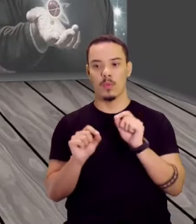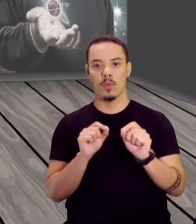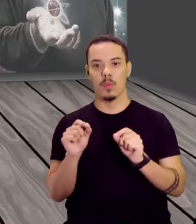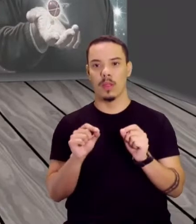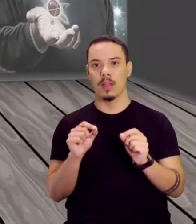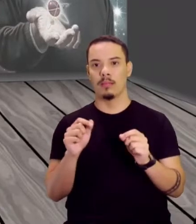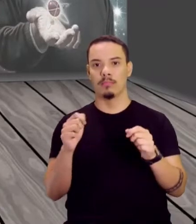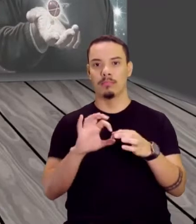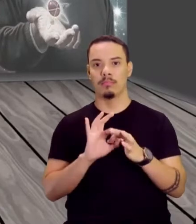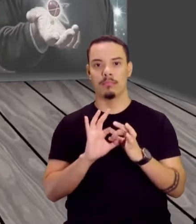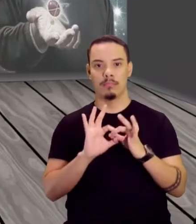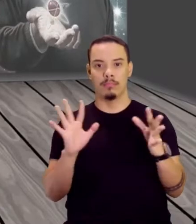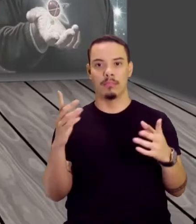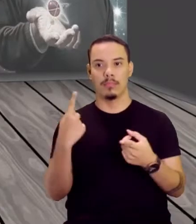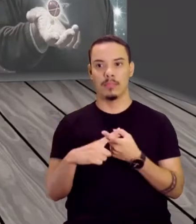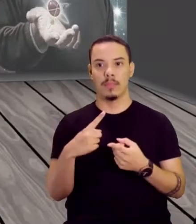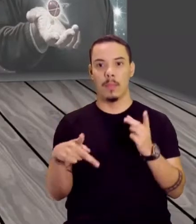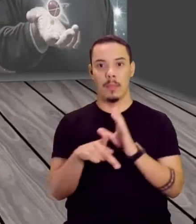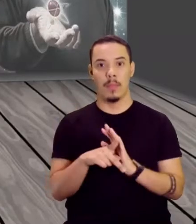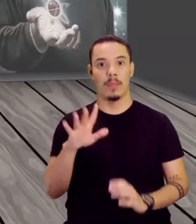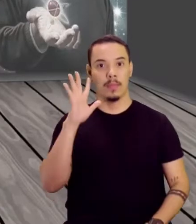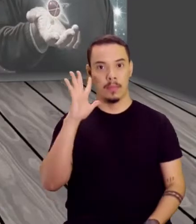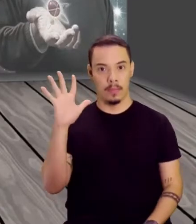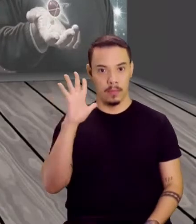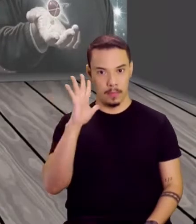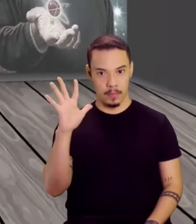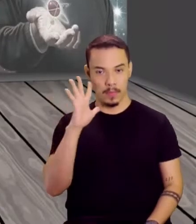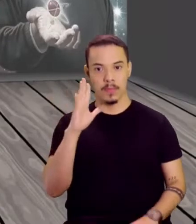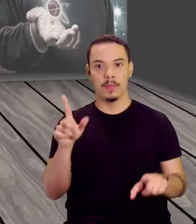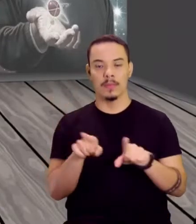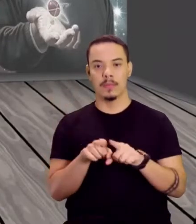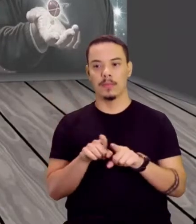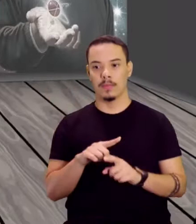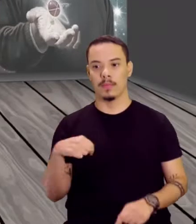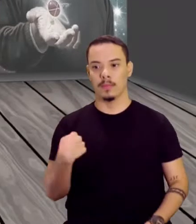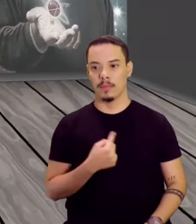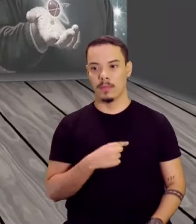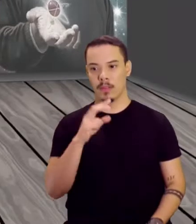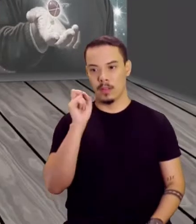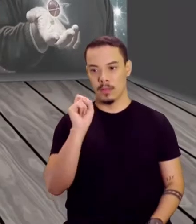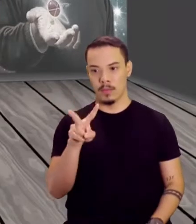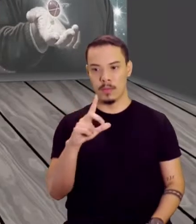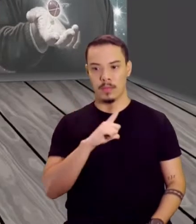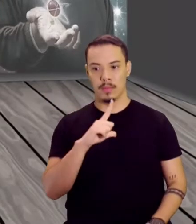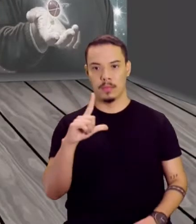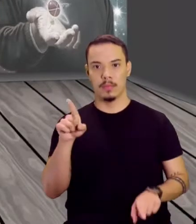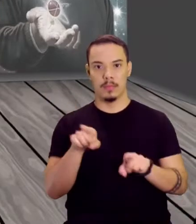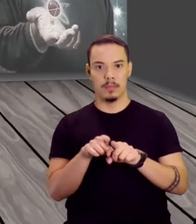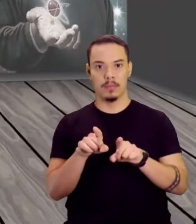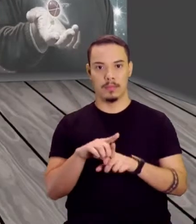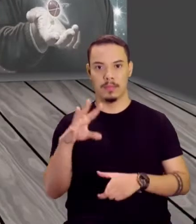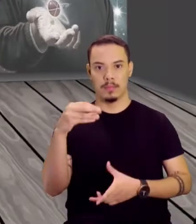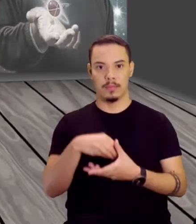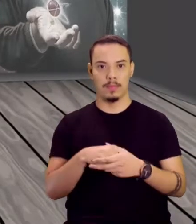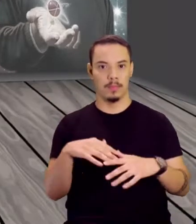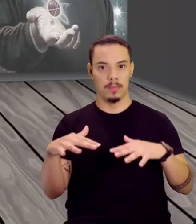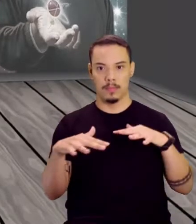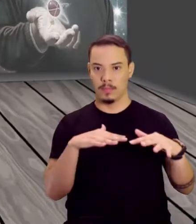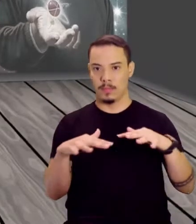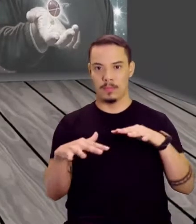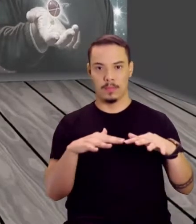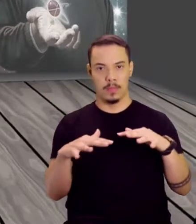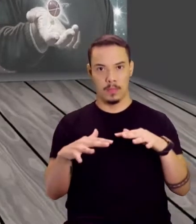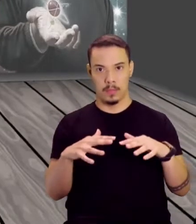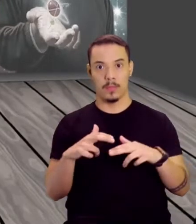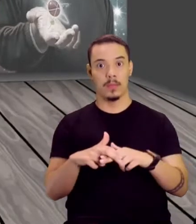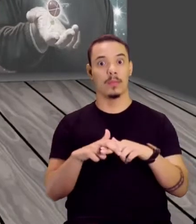né, Décio? Justamente. A parte teórica lá da queda livre. Nós vimos que a queda livre também se encaixa no movimento uniformemente variado,